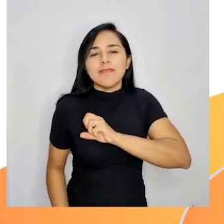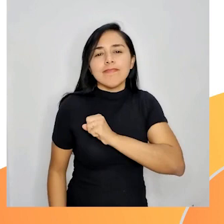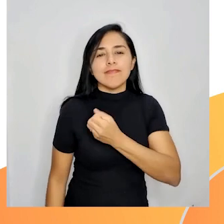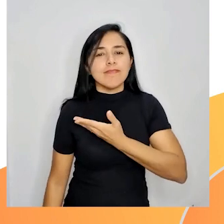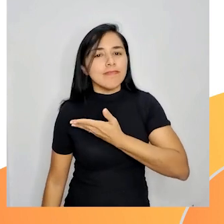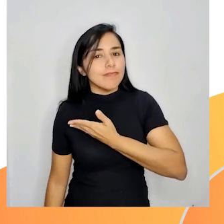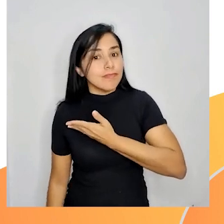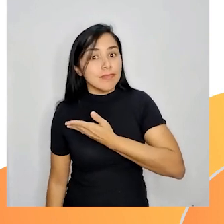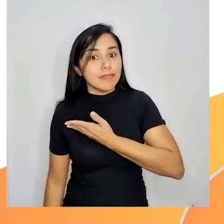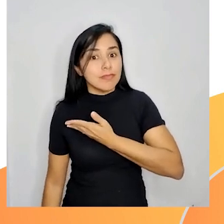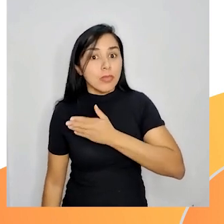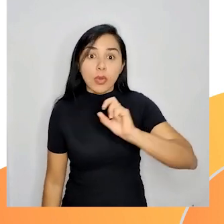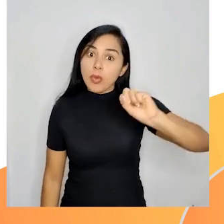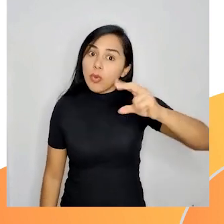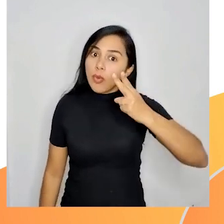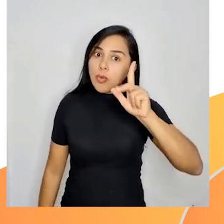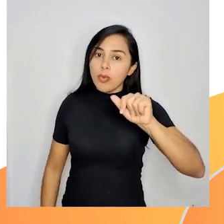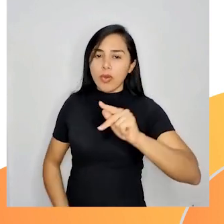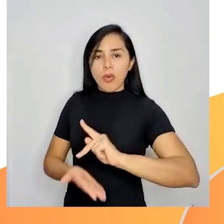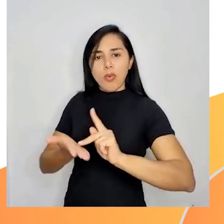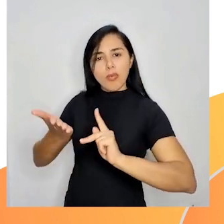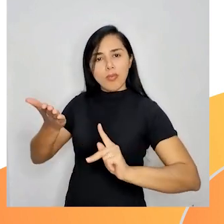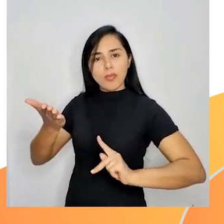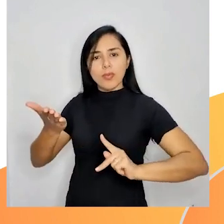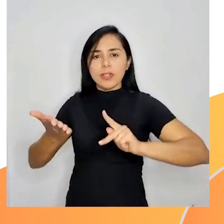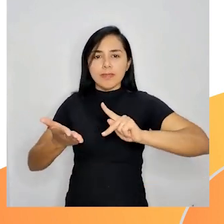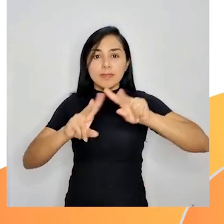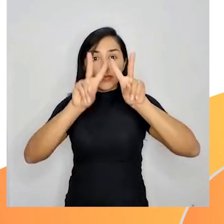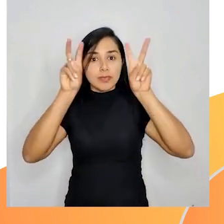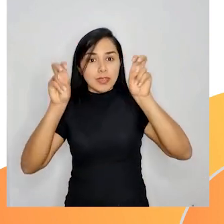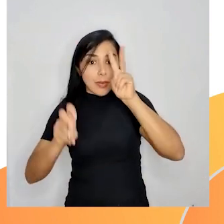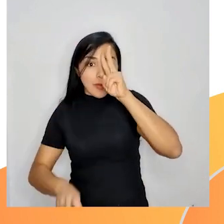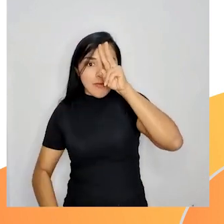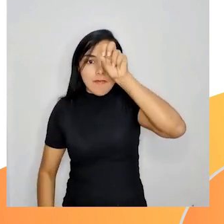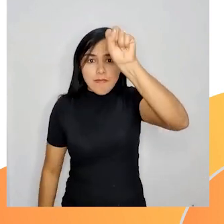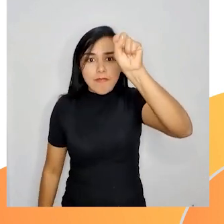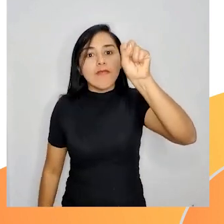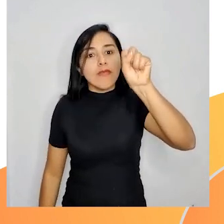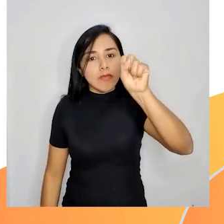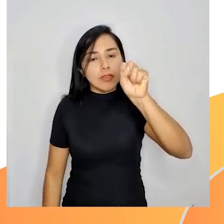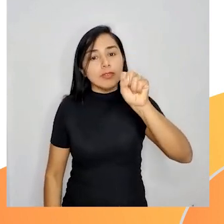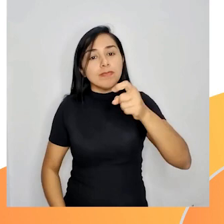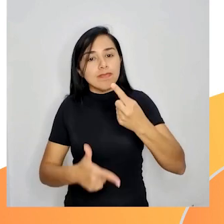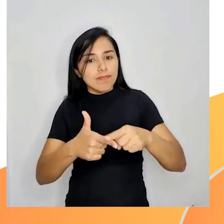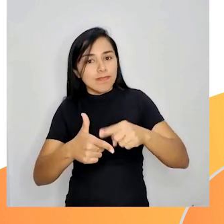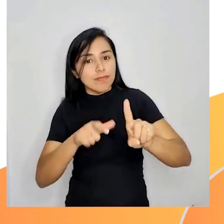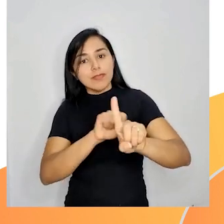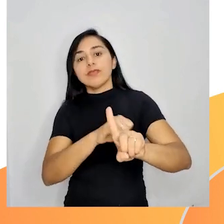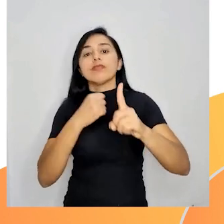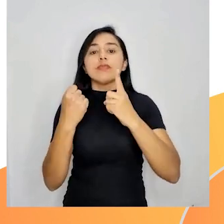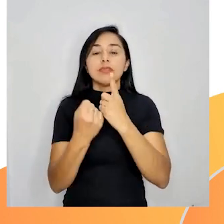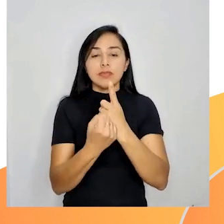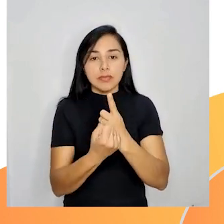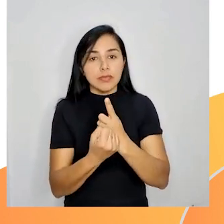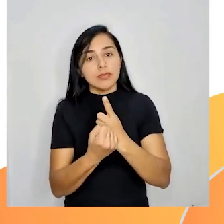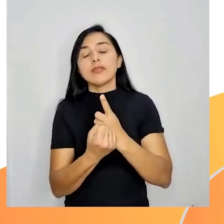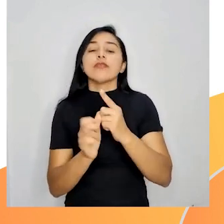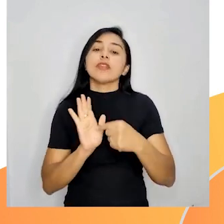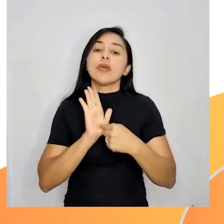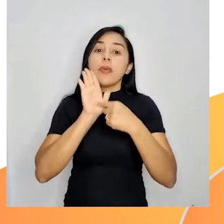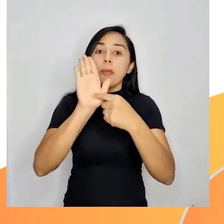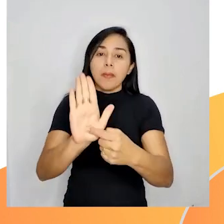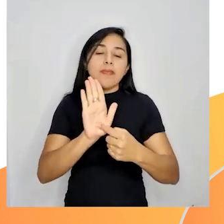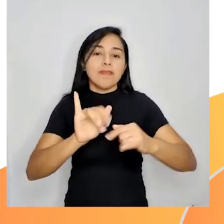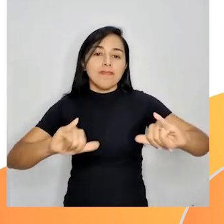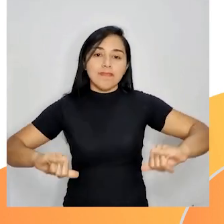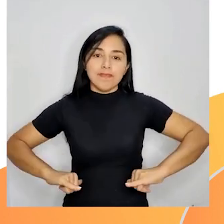ou nós temos um poema forte, um poema engajado social, que vai trazer dores